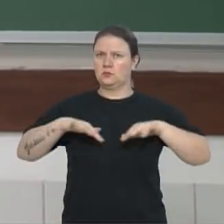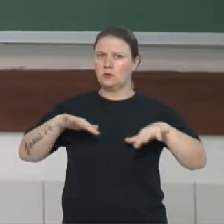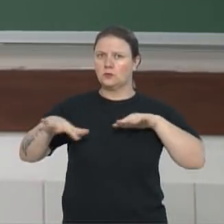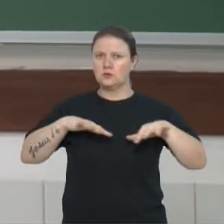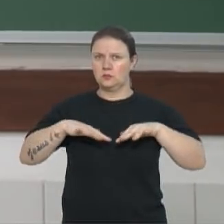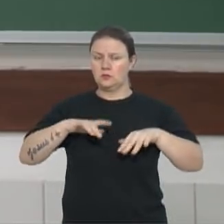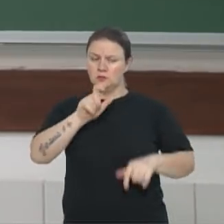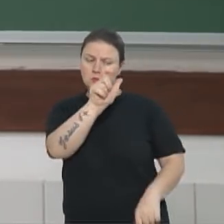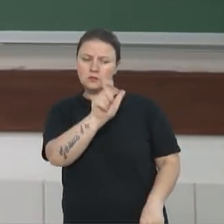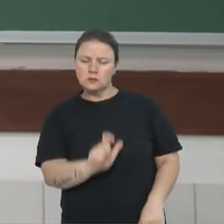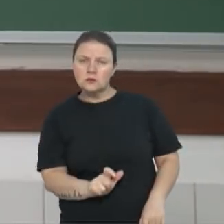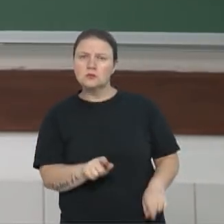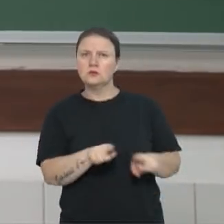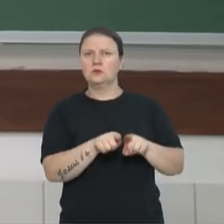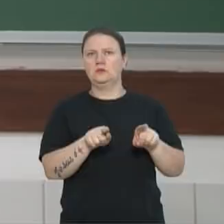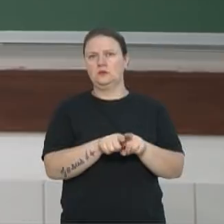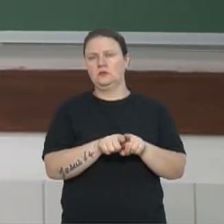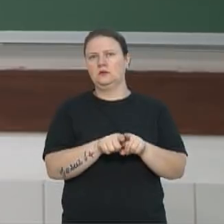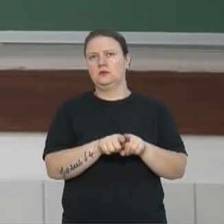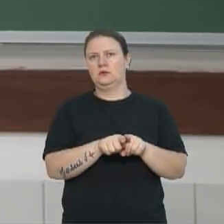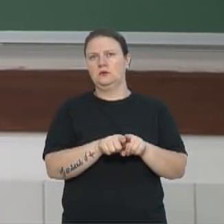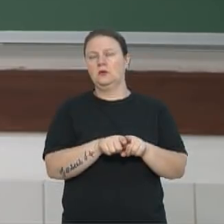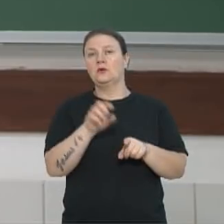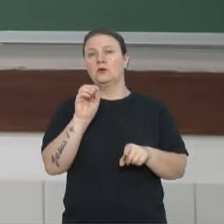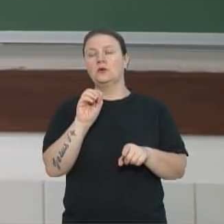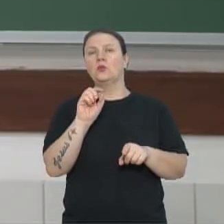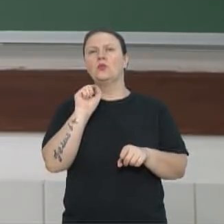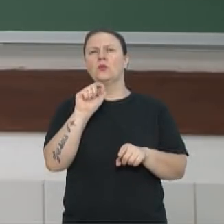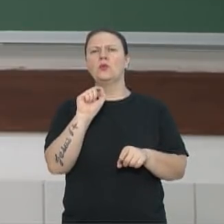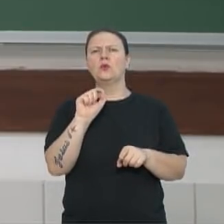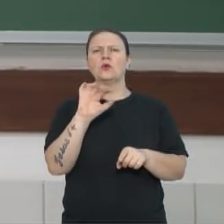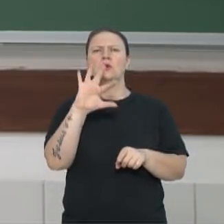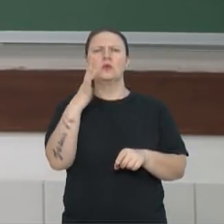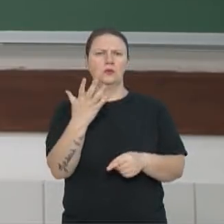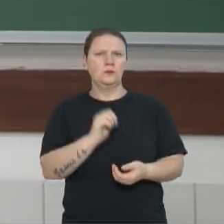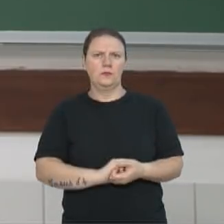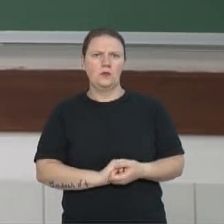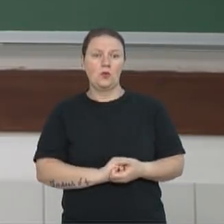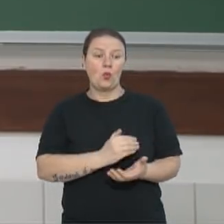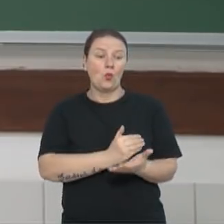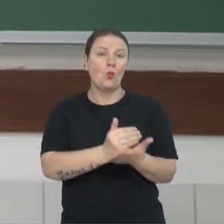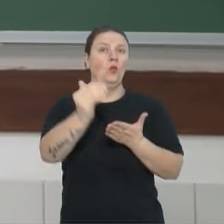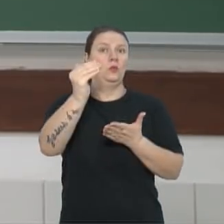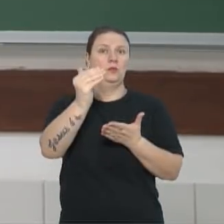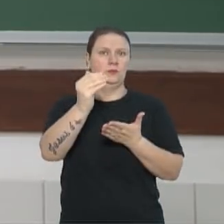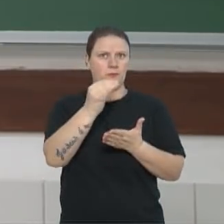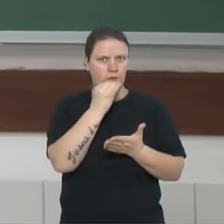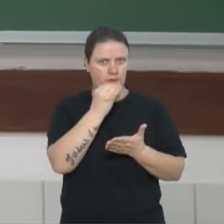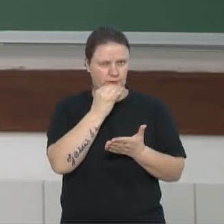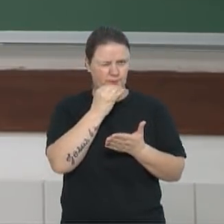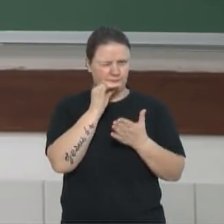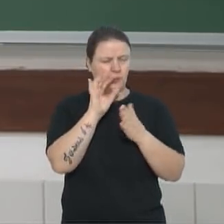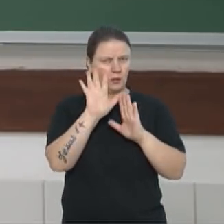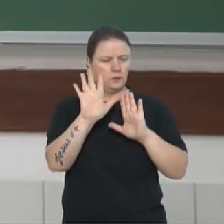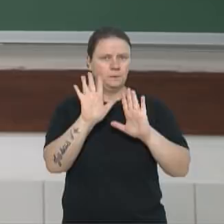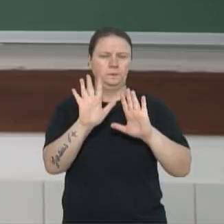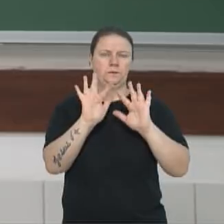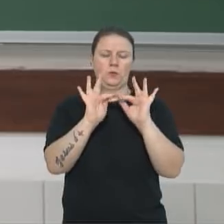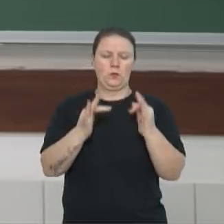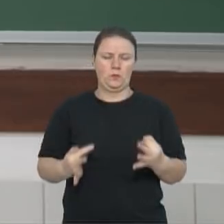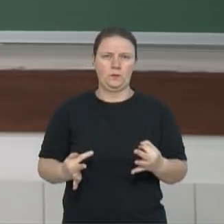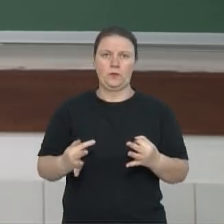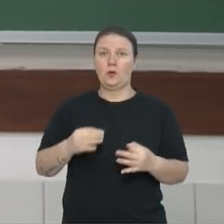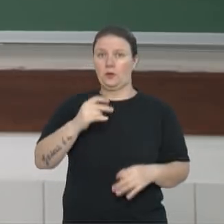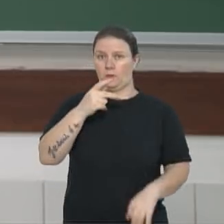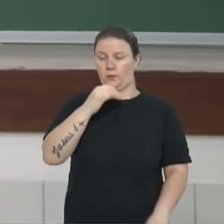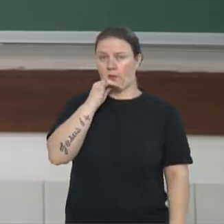do artista na cena, estabelece o ponto de partida da peça de teatro. Quer ver um exemplo bem simples? Eu digo